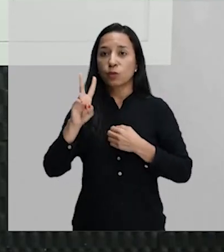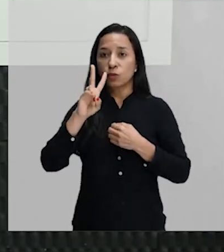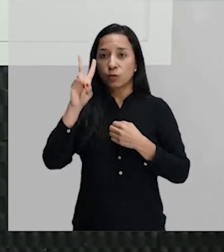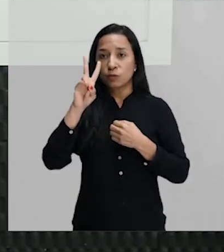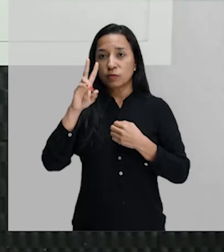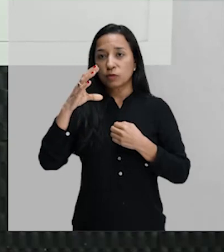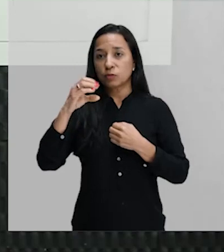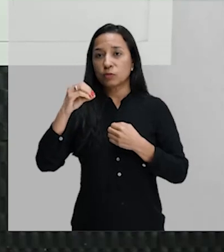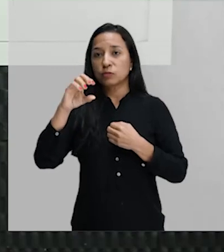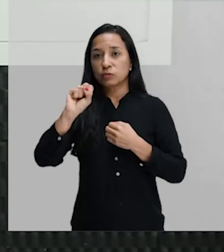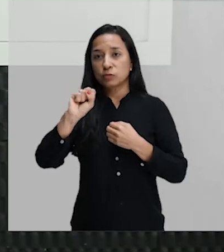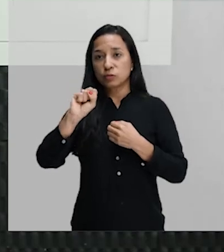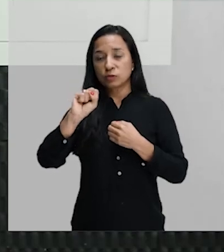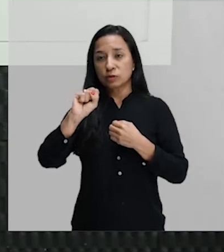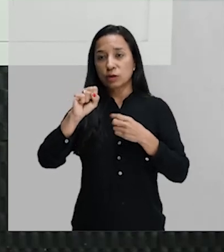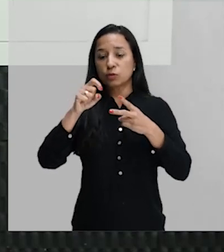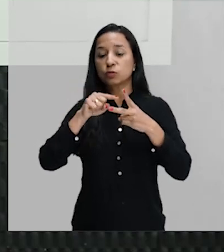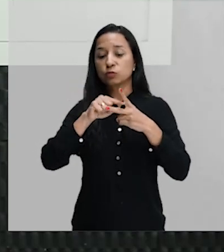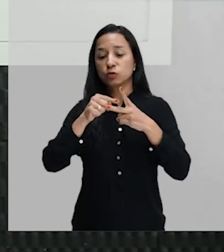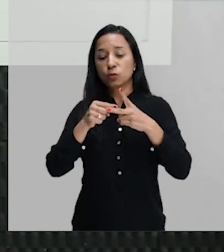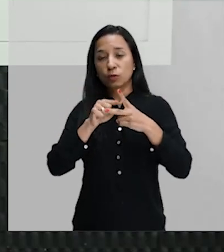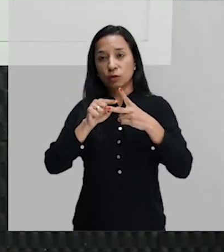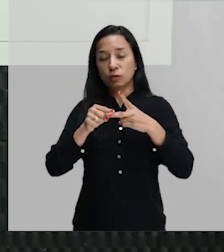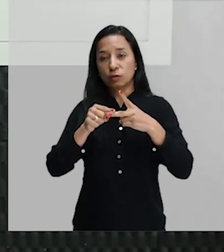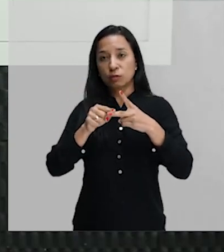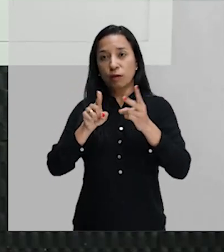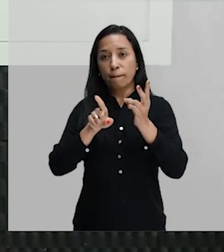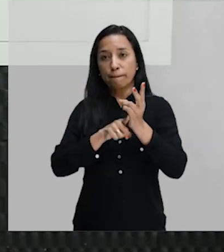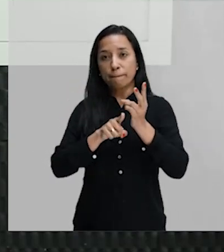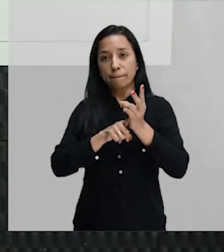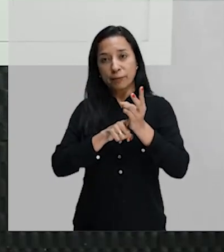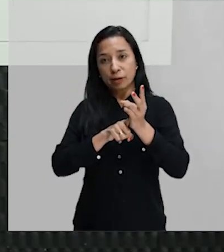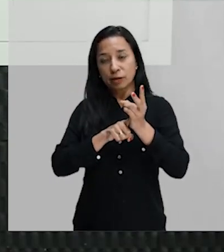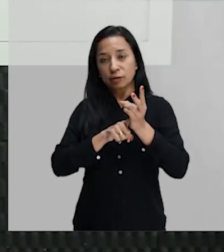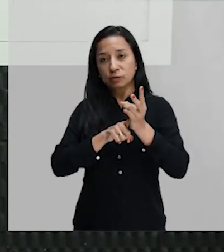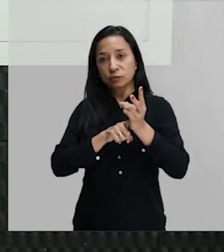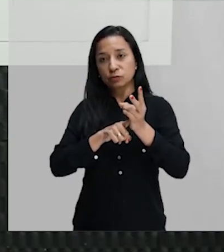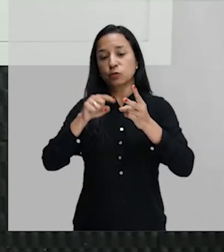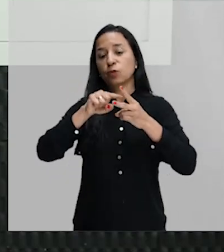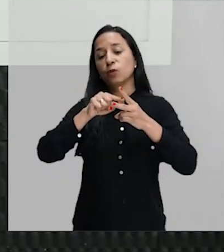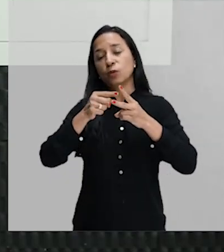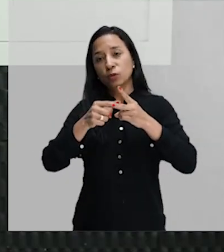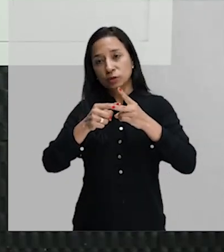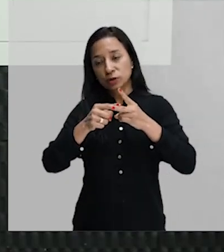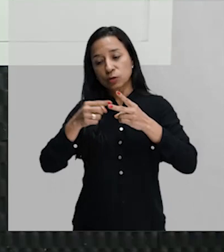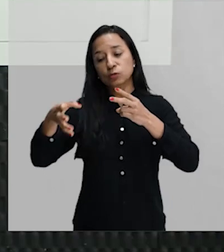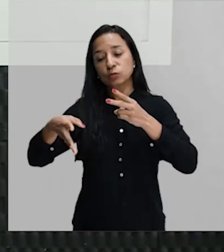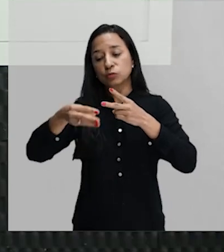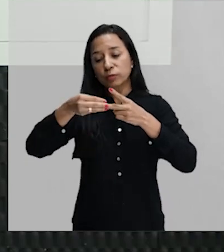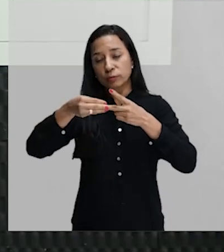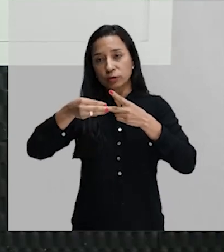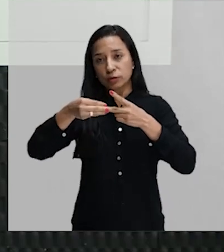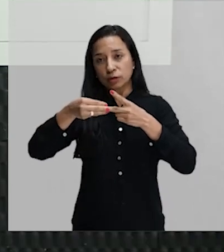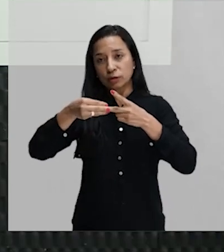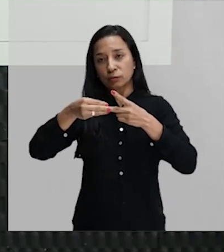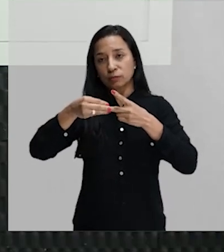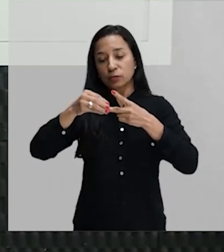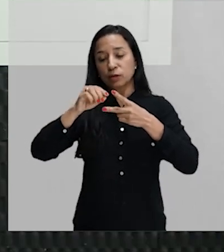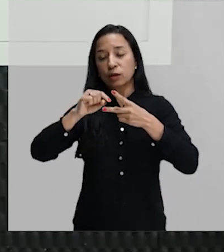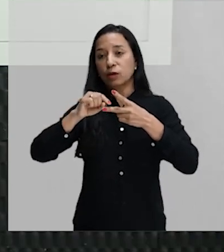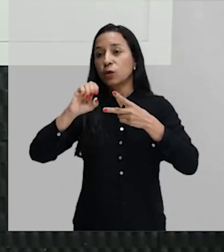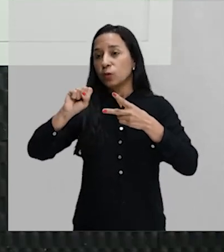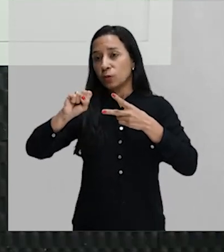do cosseno de um ângulo é menos o cosseno do seu suplementar. Enquanto o seno é o mesmo valor,